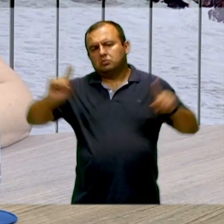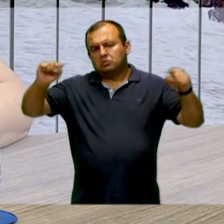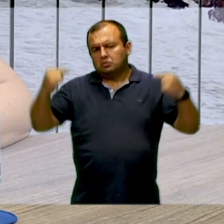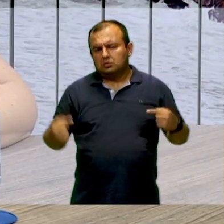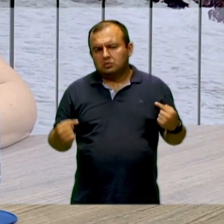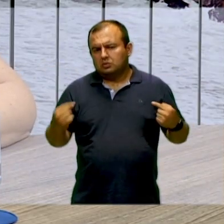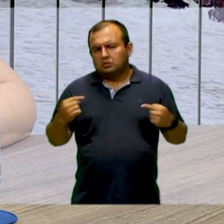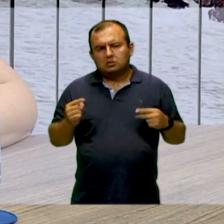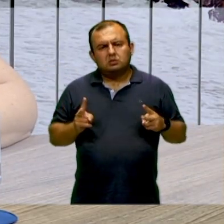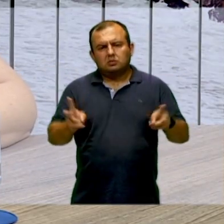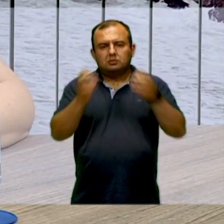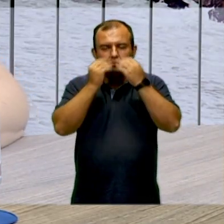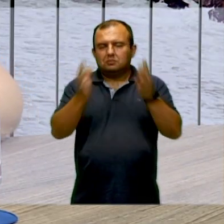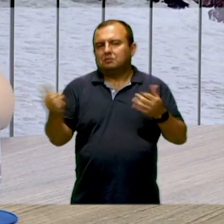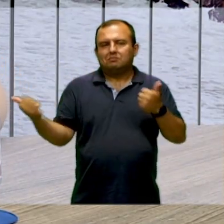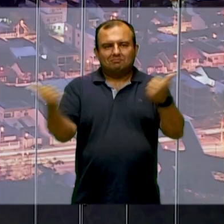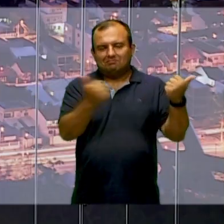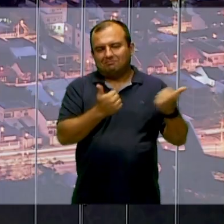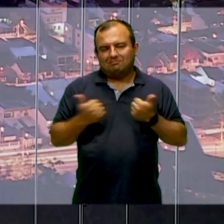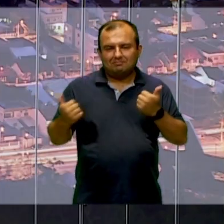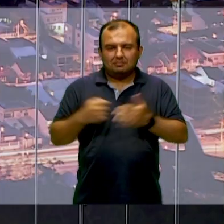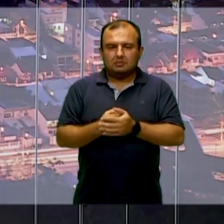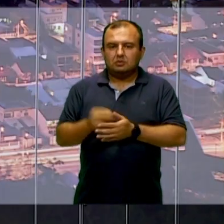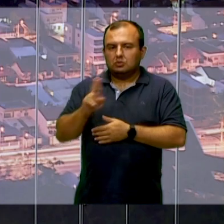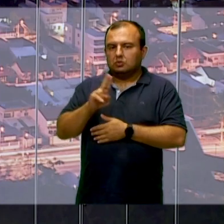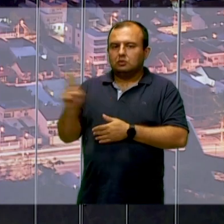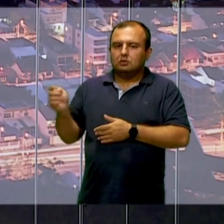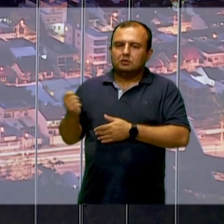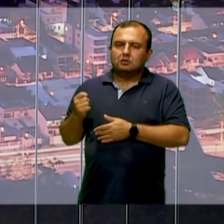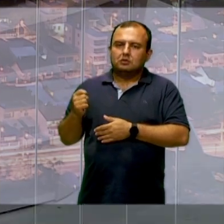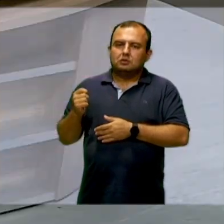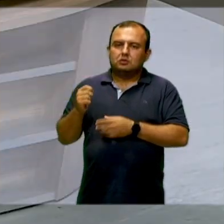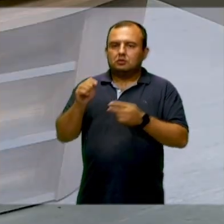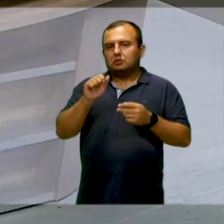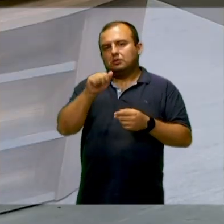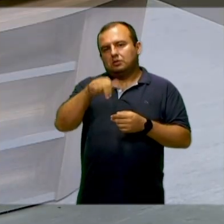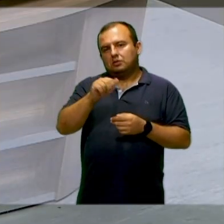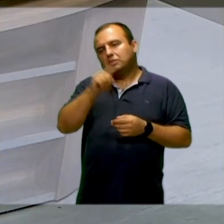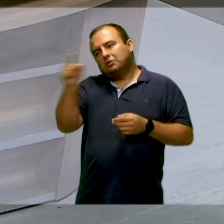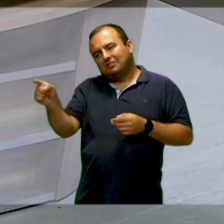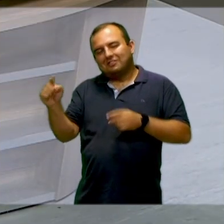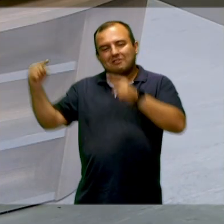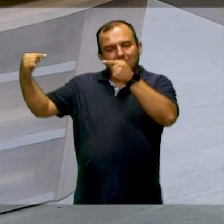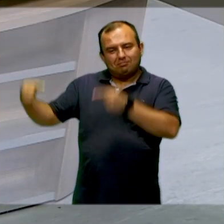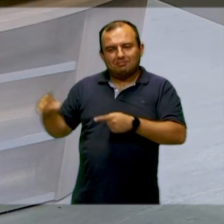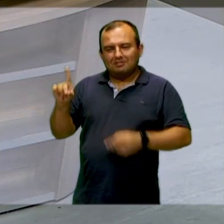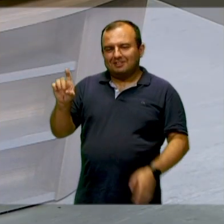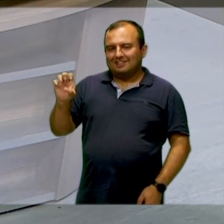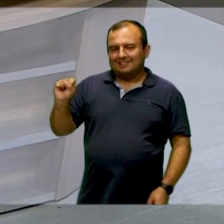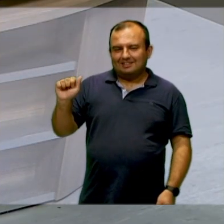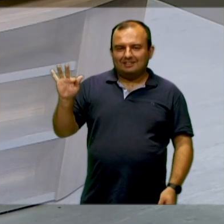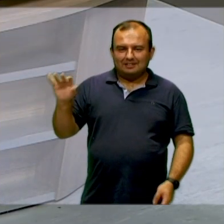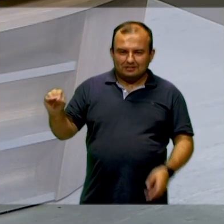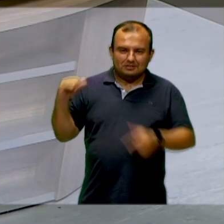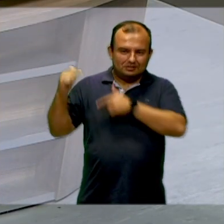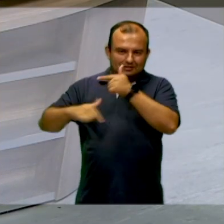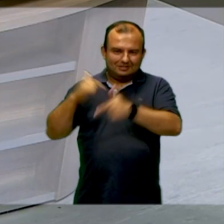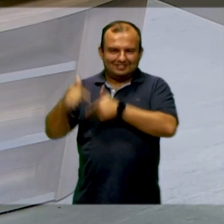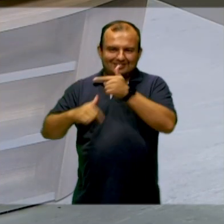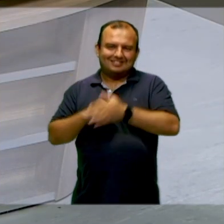é sempre bom, então está tudo certo. O teu nome é quase, o teu sobrenome é desafio. Quase, é isso aí, é trabalho e